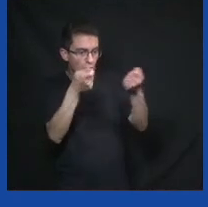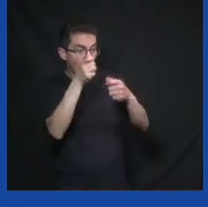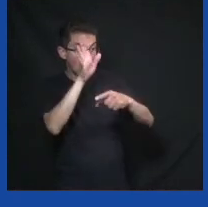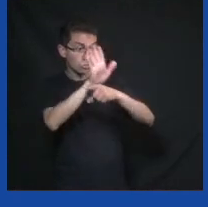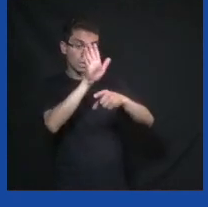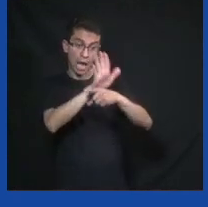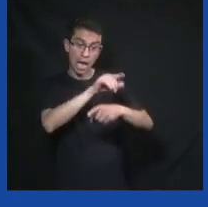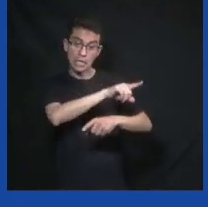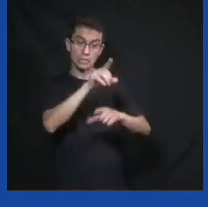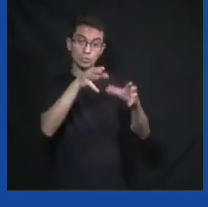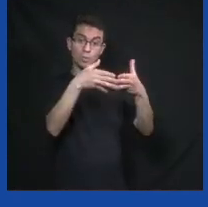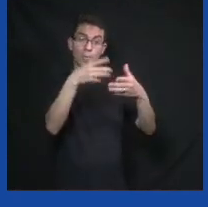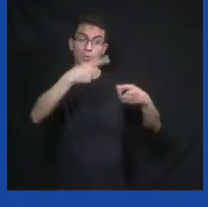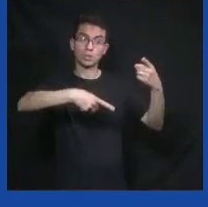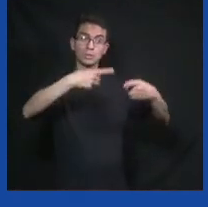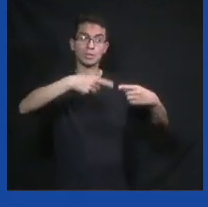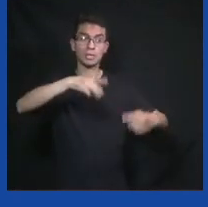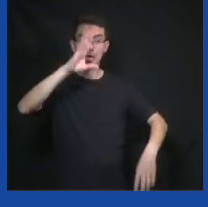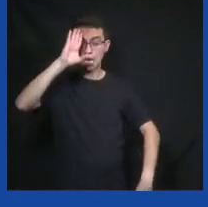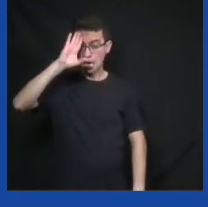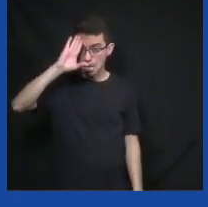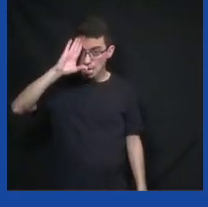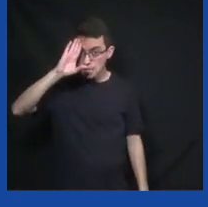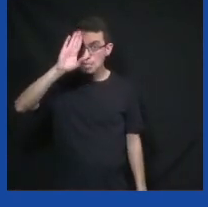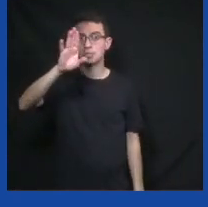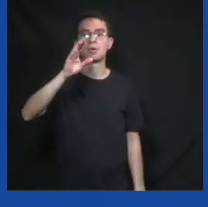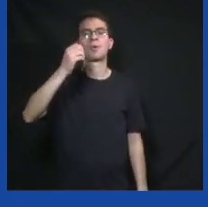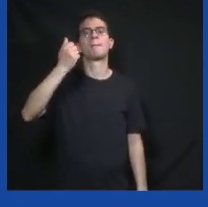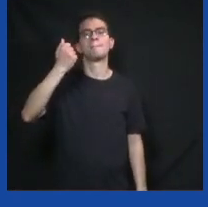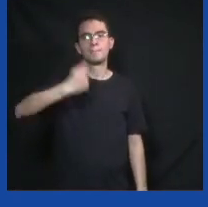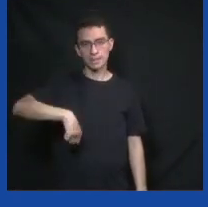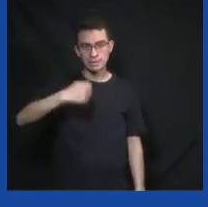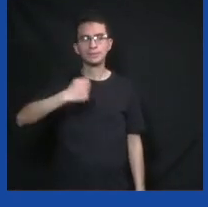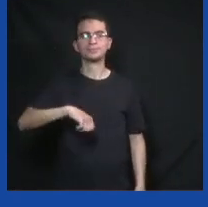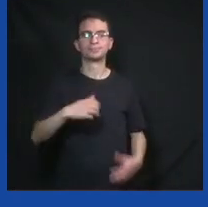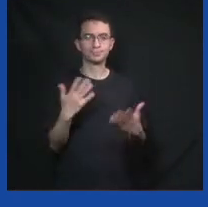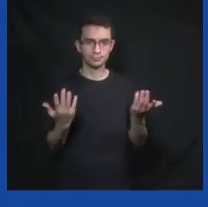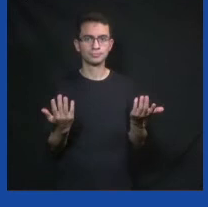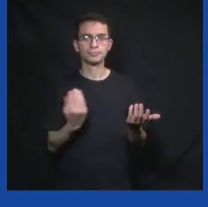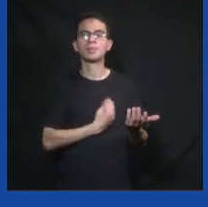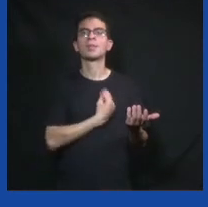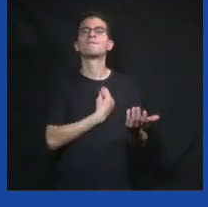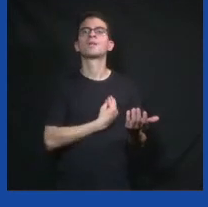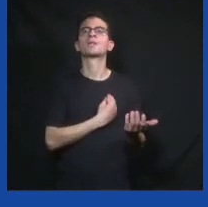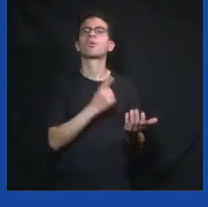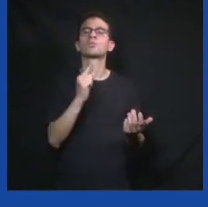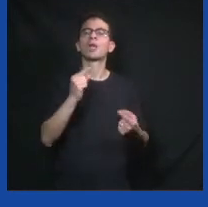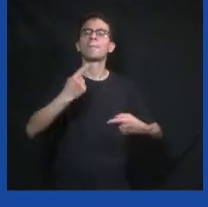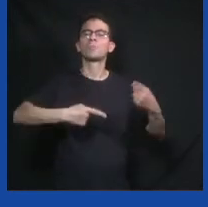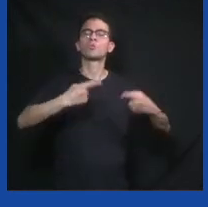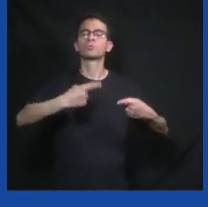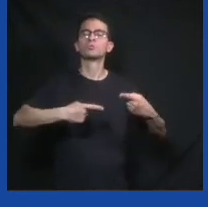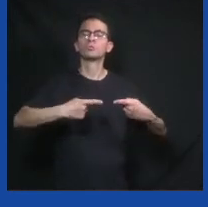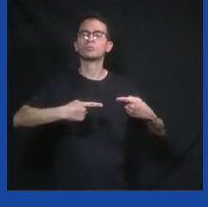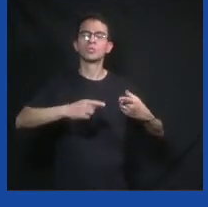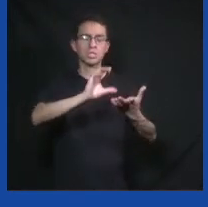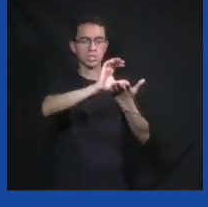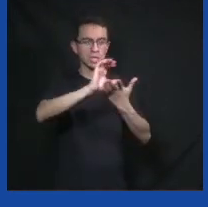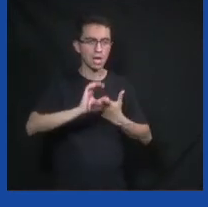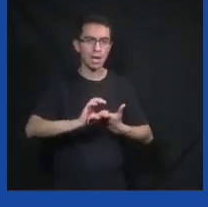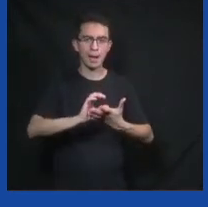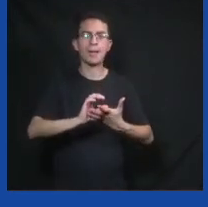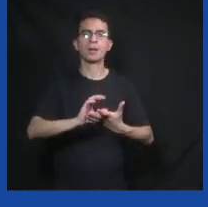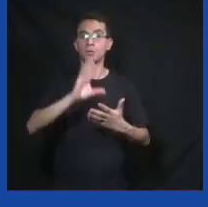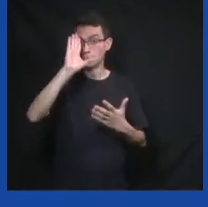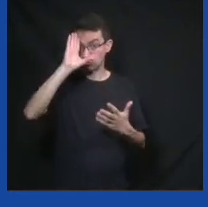políticos. Isso é essencial. Os partidos políticos vivem de recurso público e têm o monopólio da representação eleitoral.